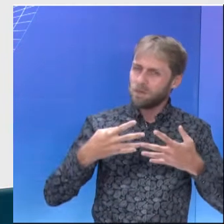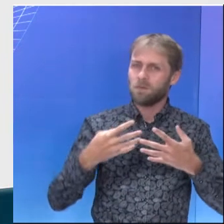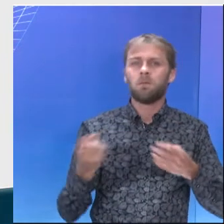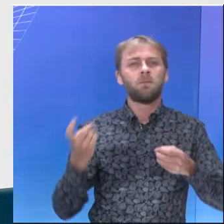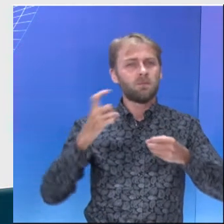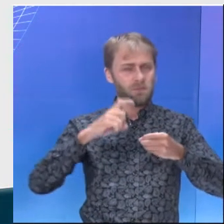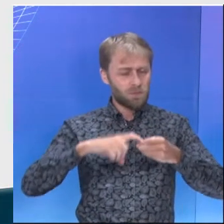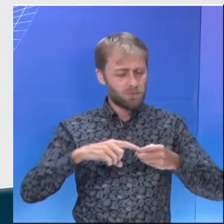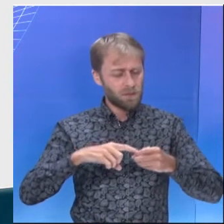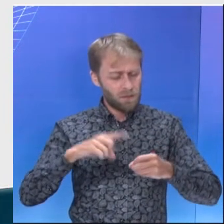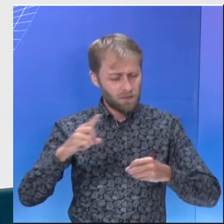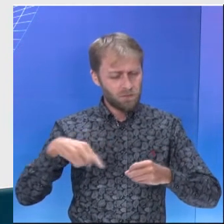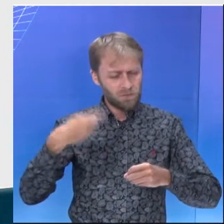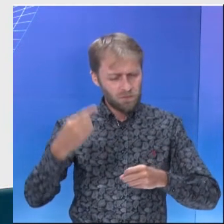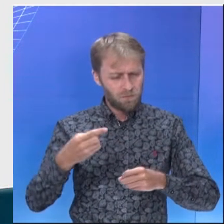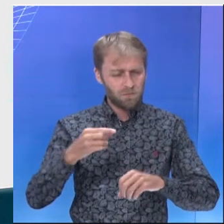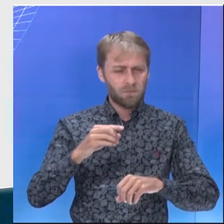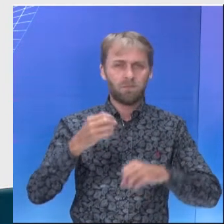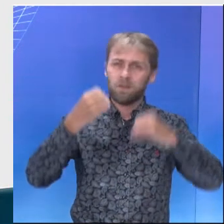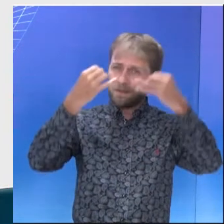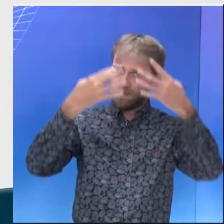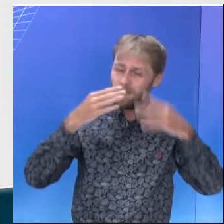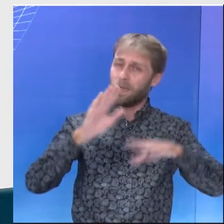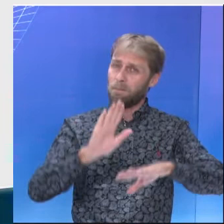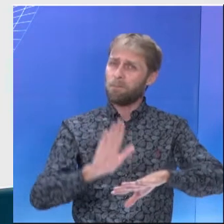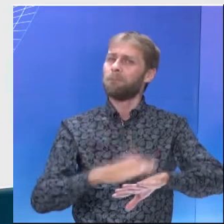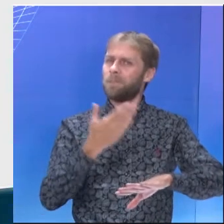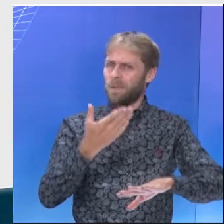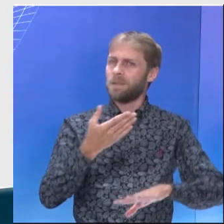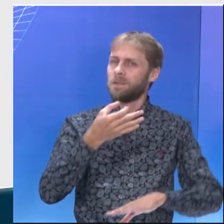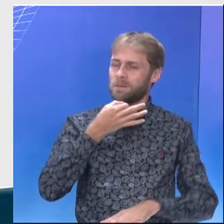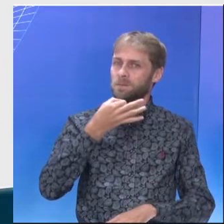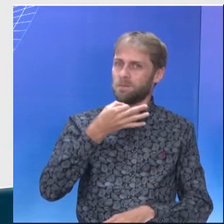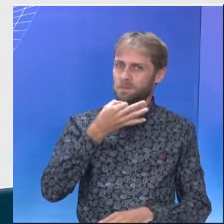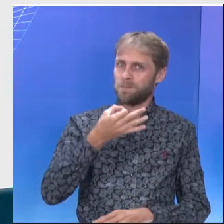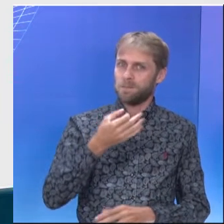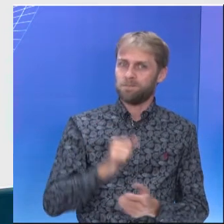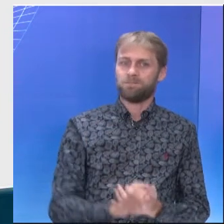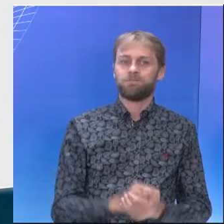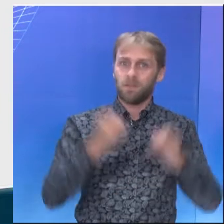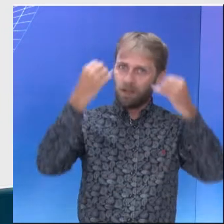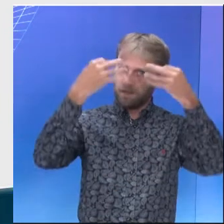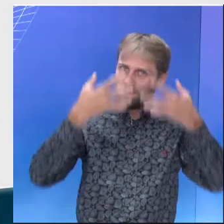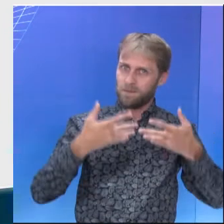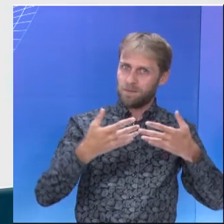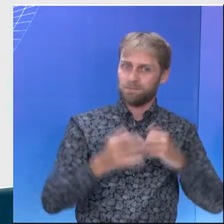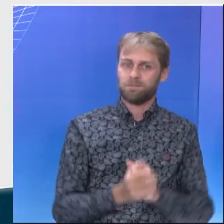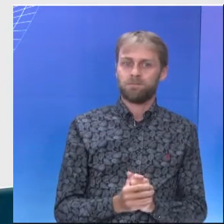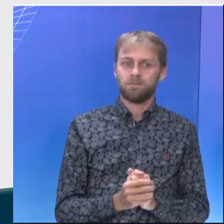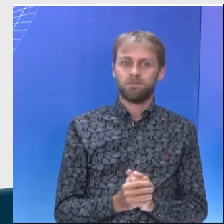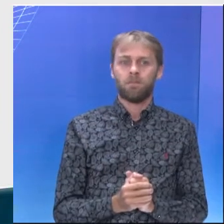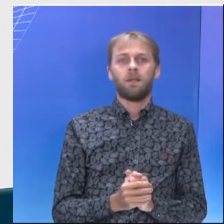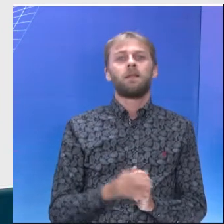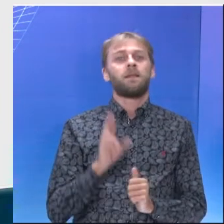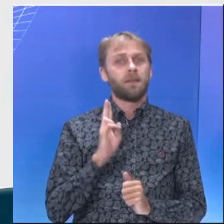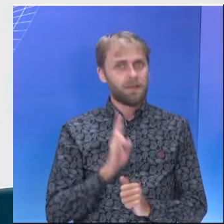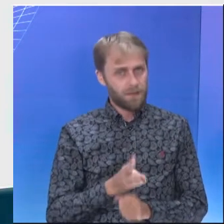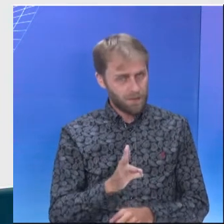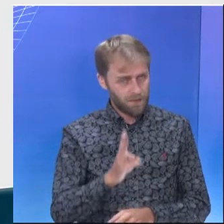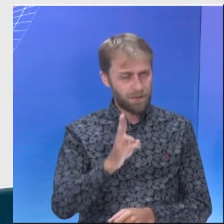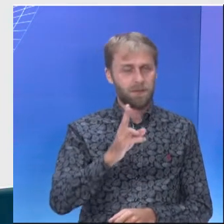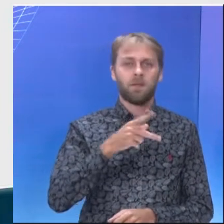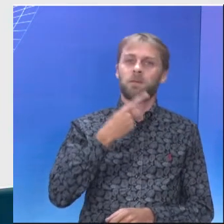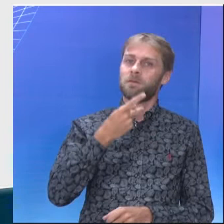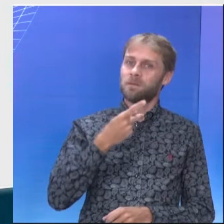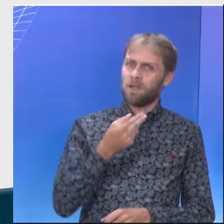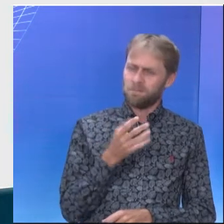alguns apontamentos para poder complementar somente a fala do professor Onildo. Como eu sempre falo,